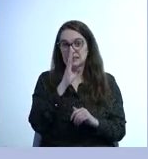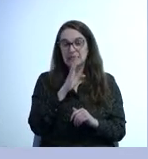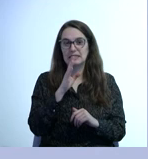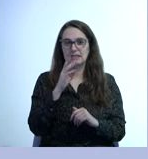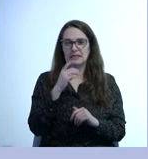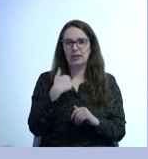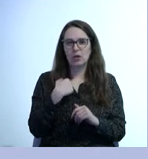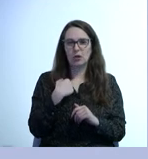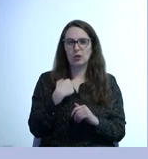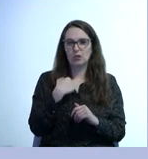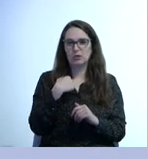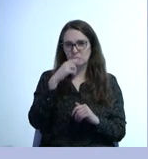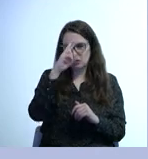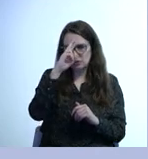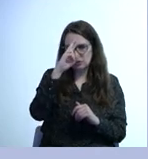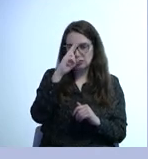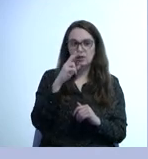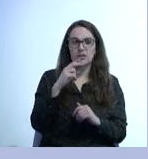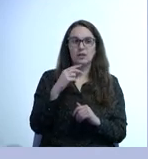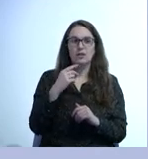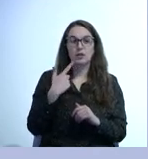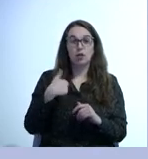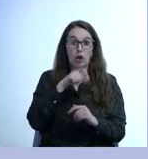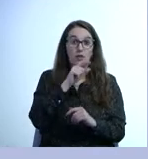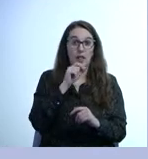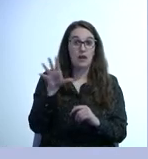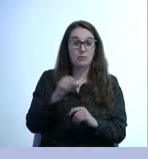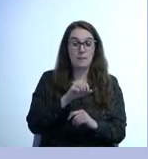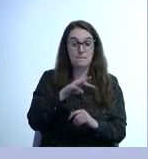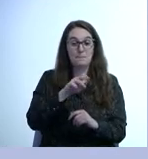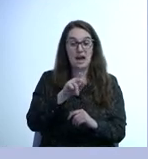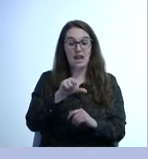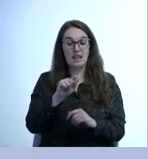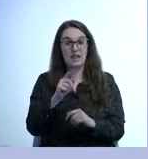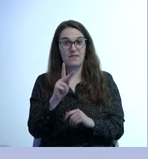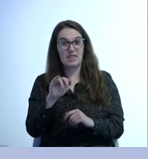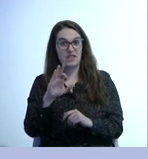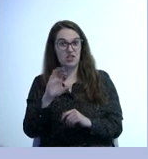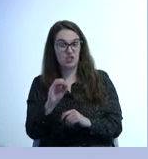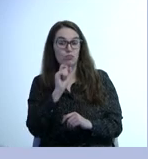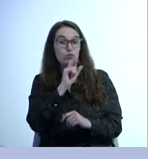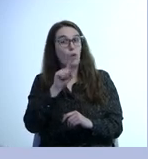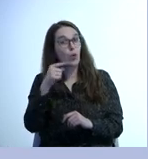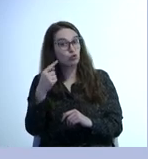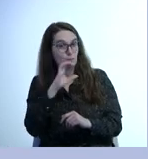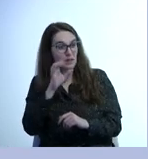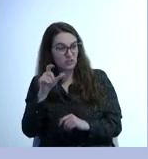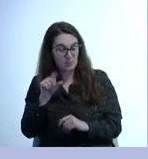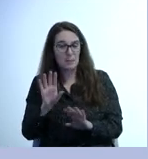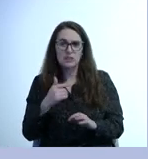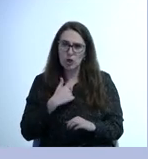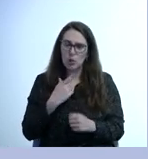muito, da mesma maneira que trouxemos os arquitetónicos do Malevich, podíamos ter aqui arquitetos de outros países. Mas eu sempre